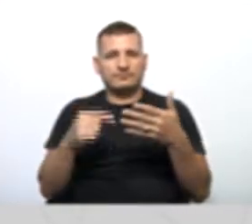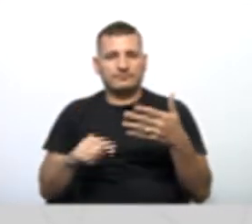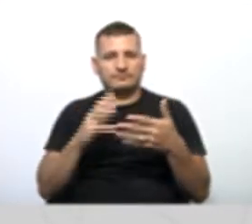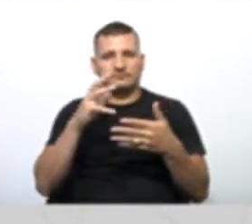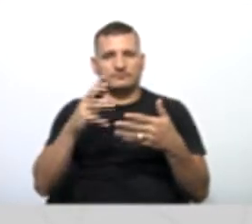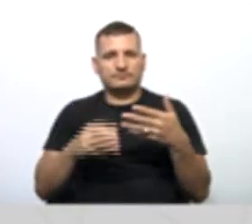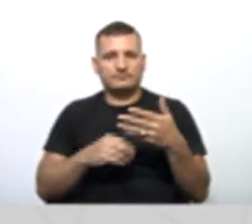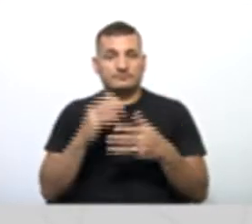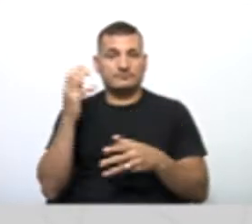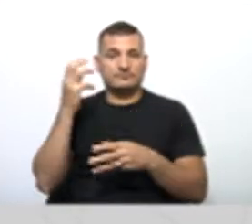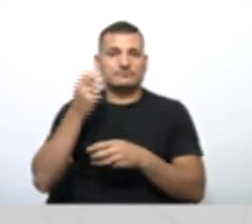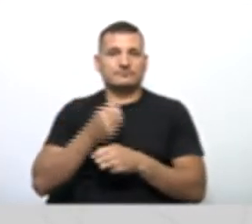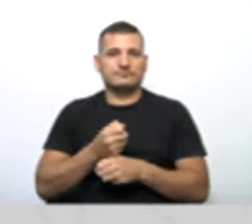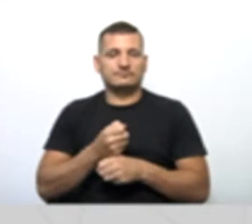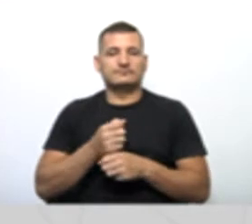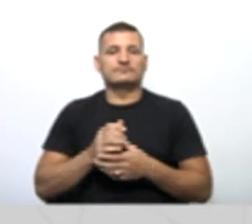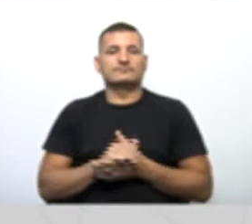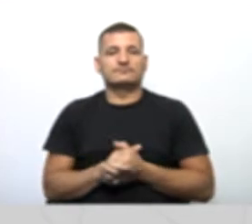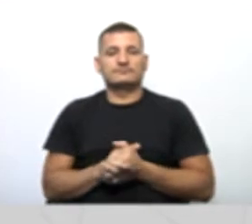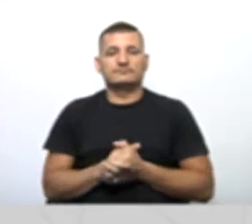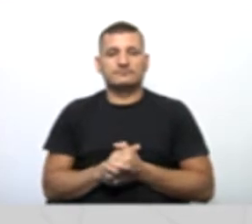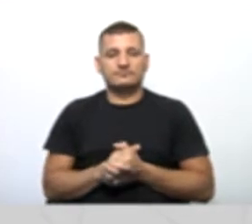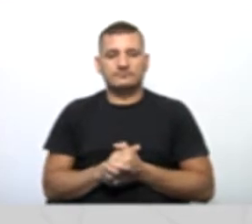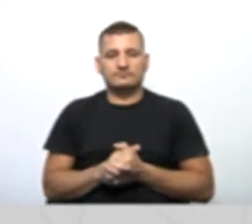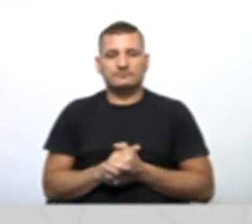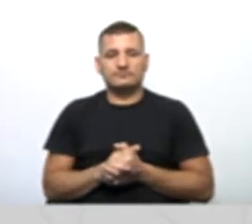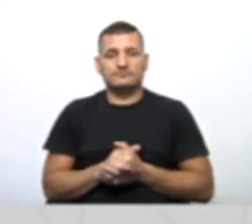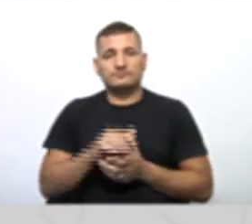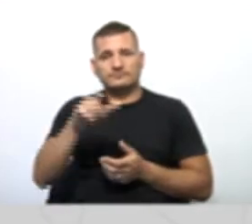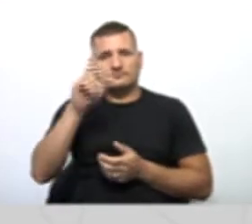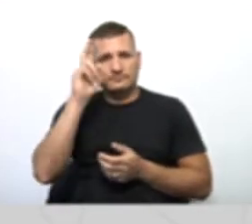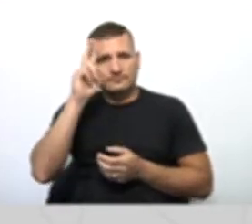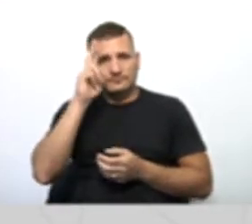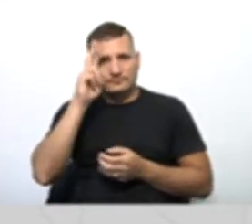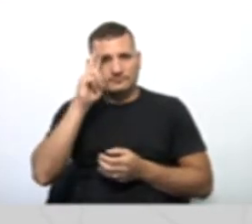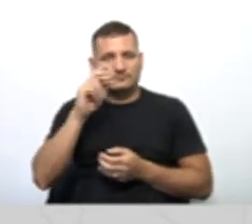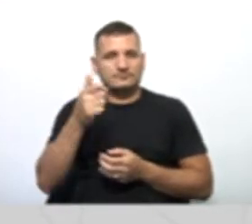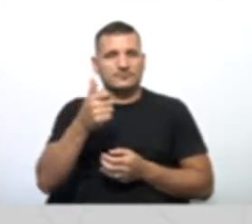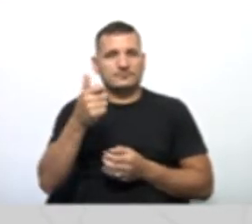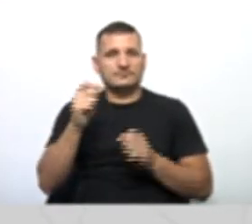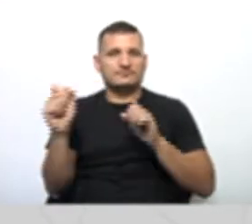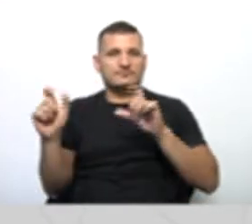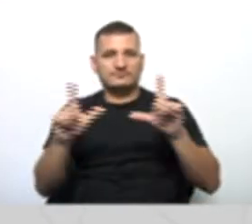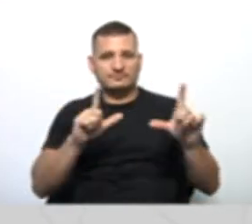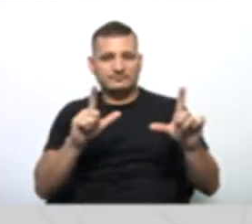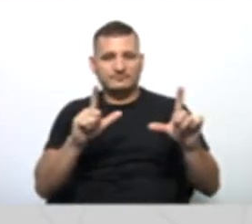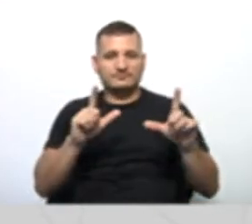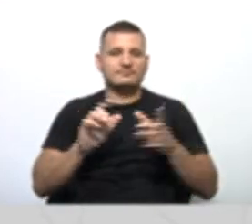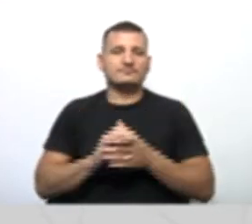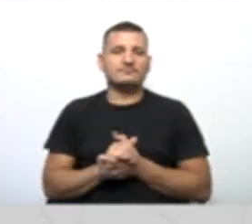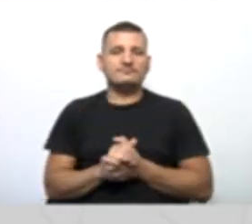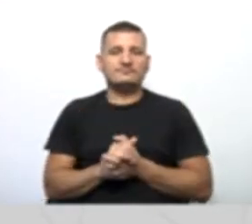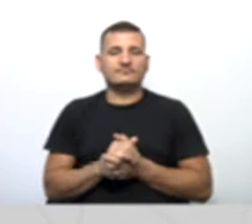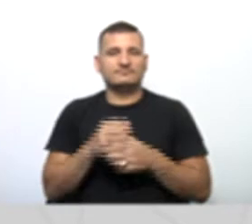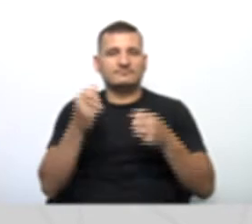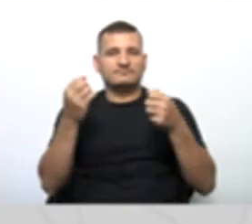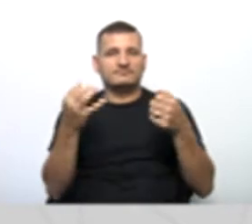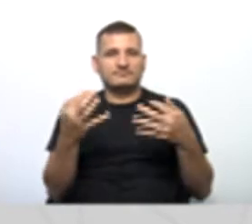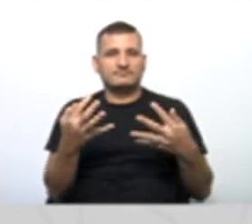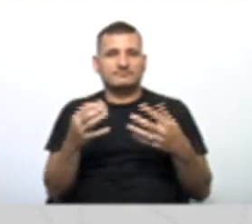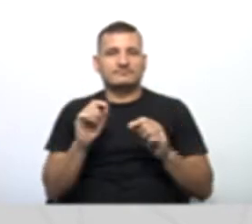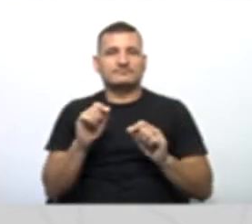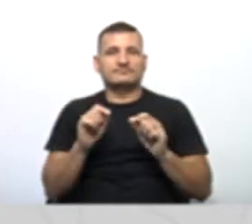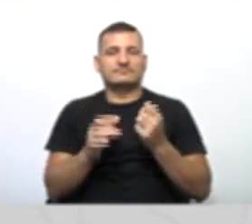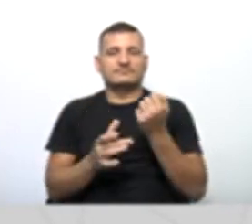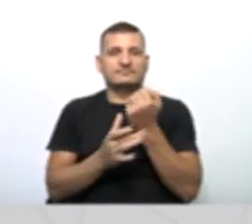de revisão. Ok. Lembram desse primeiro slide, né, professora? Exatamente. Aquele lá que a gente falava da